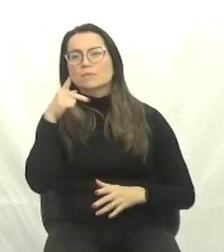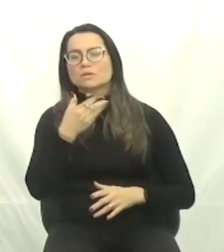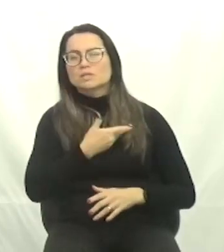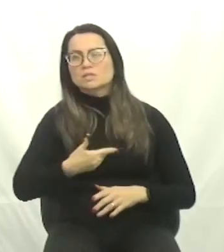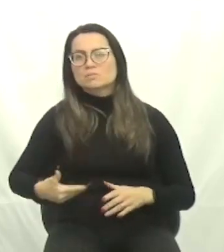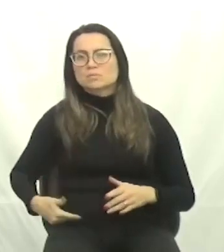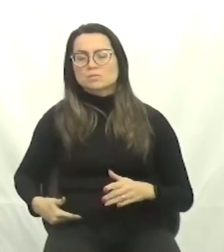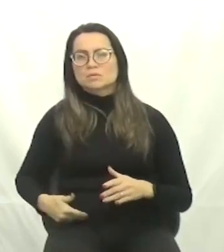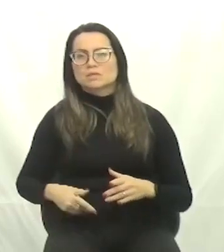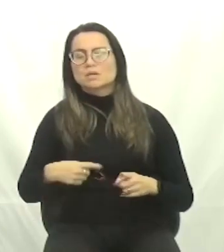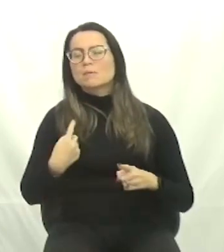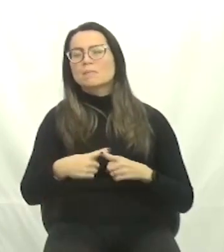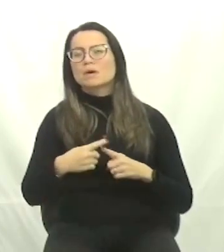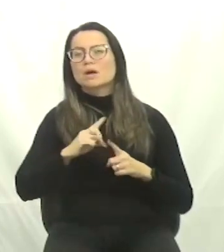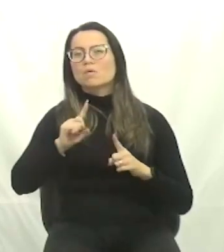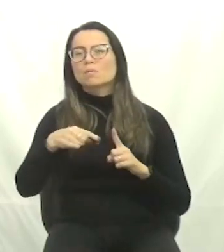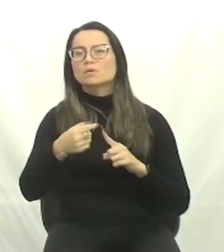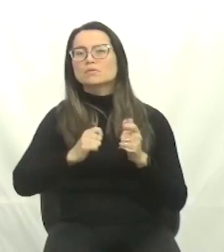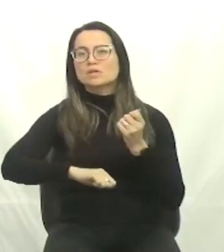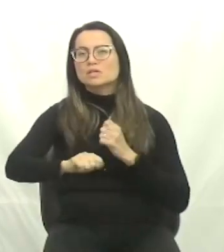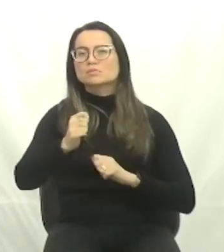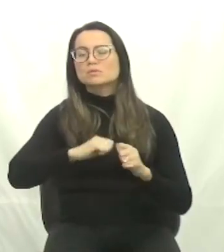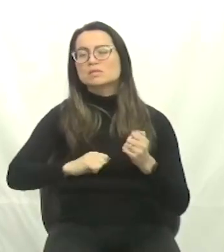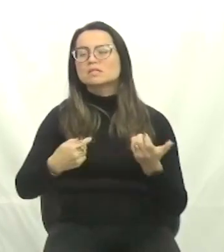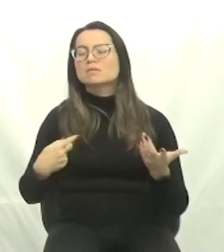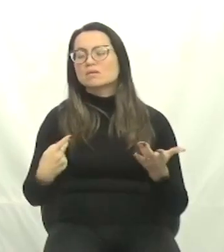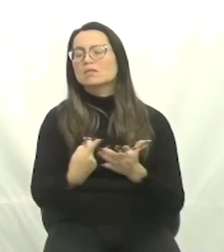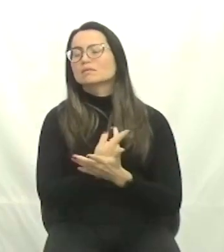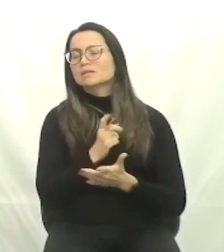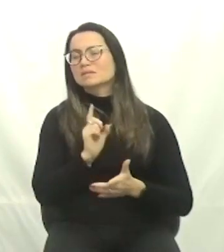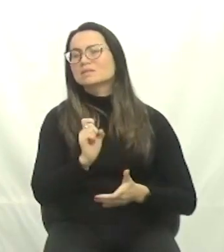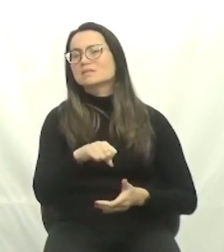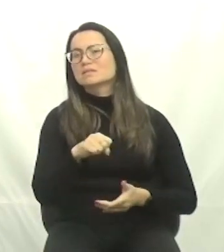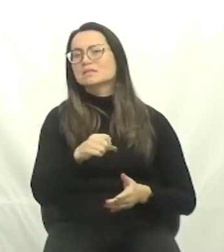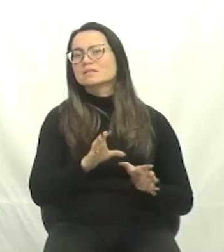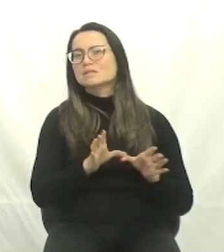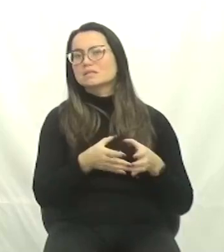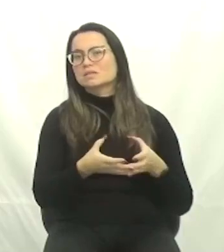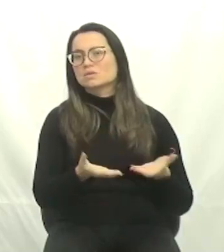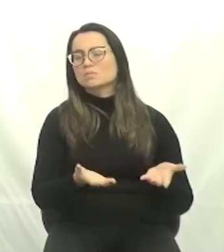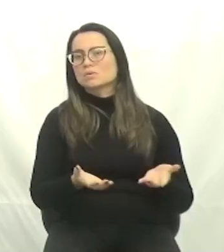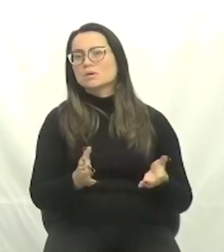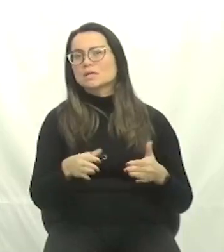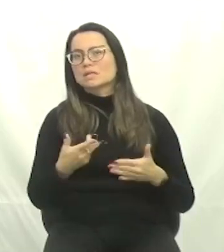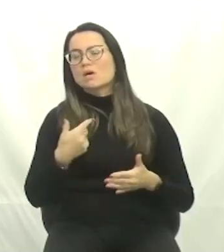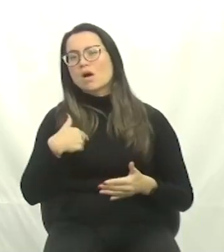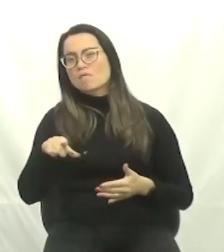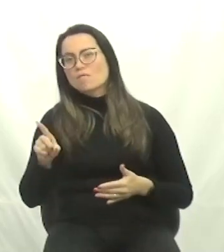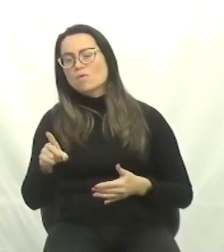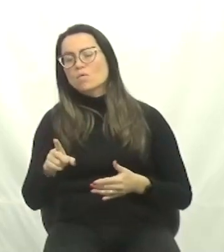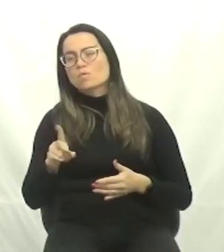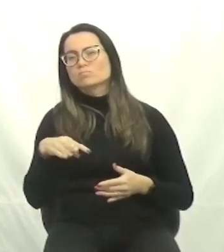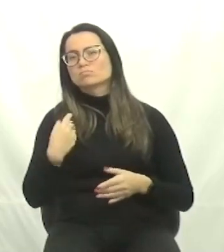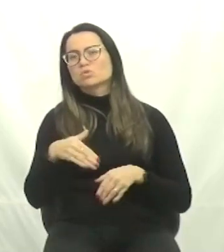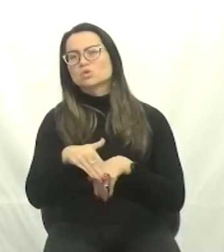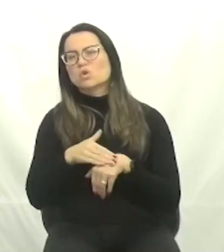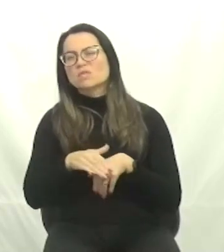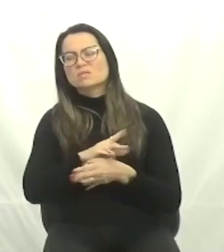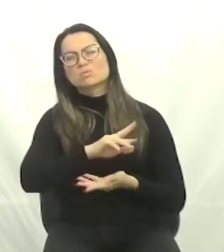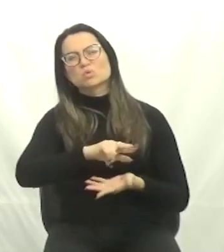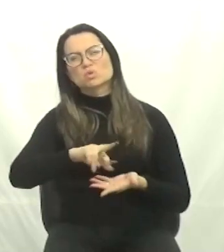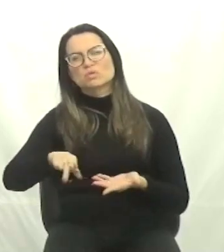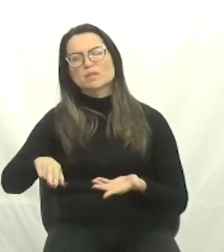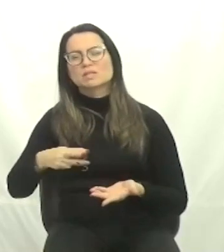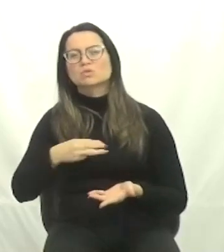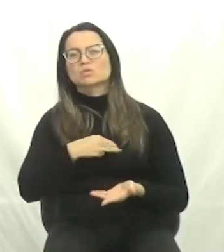que a gestão de políticas parta, de fato, desse Conselho. Então, eu estive lá. A gente conversou com vários